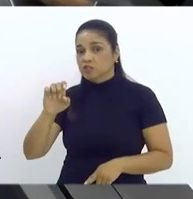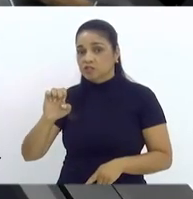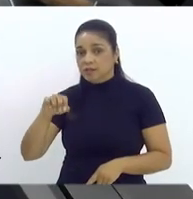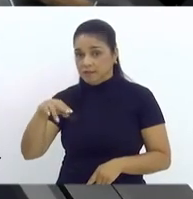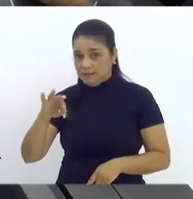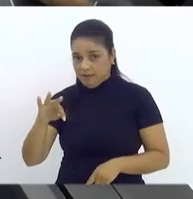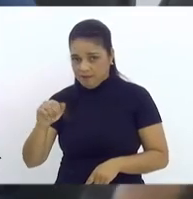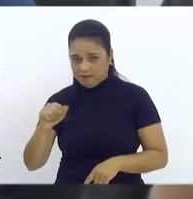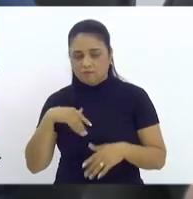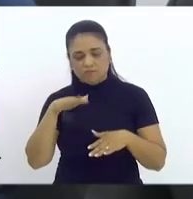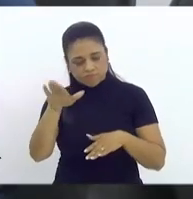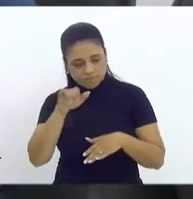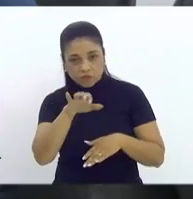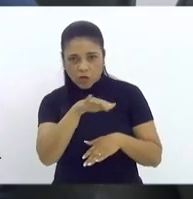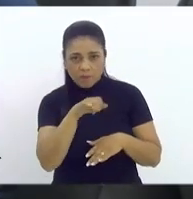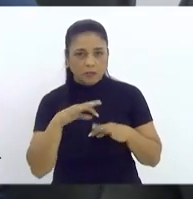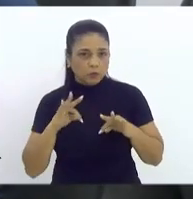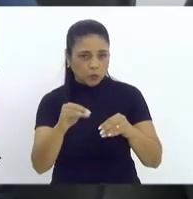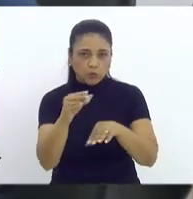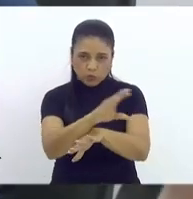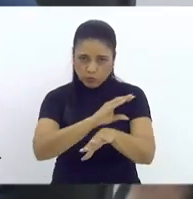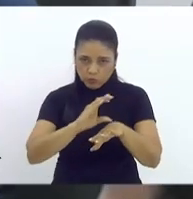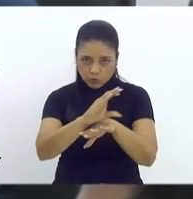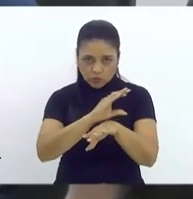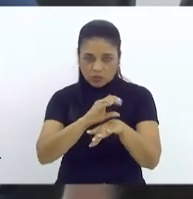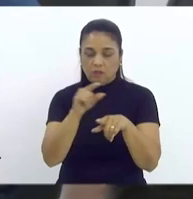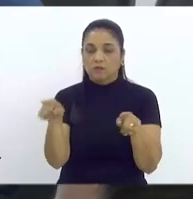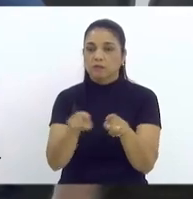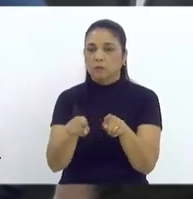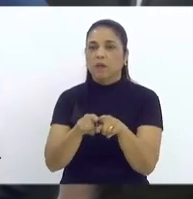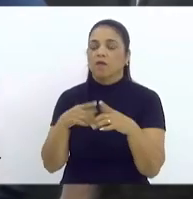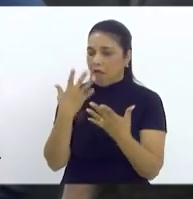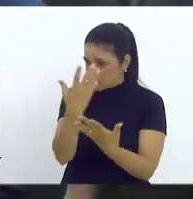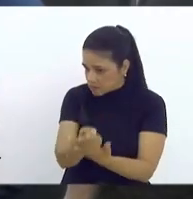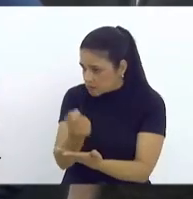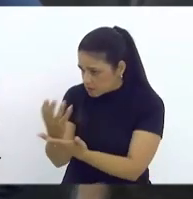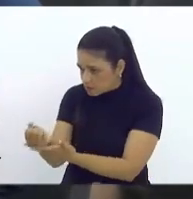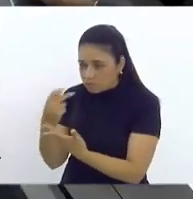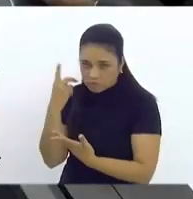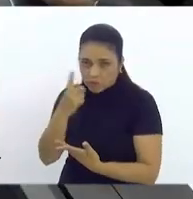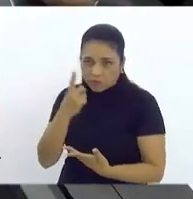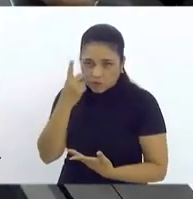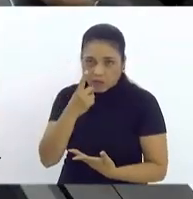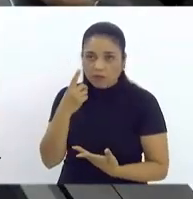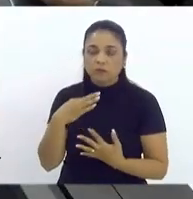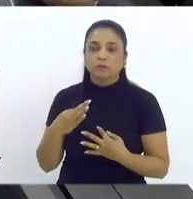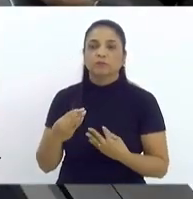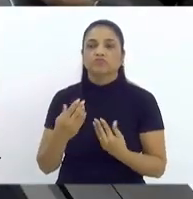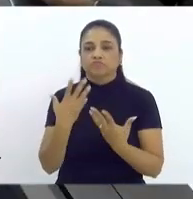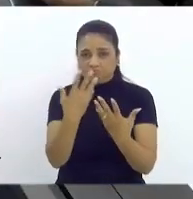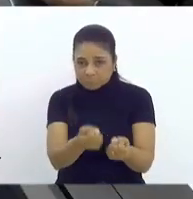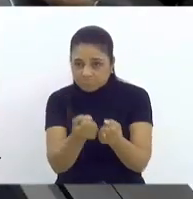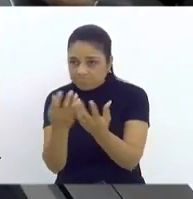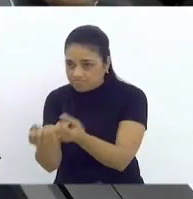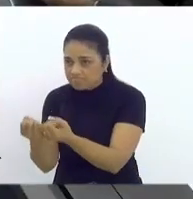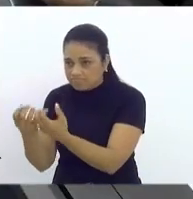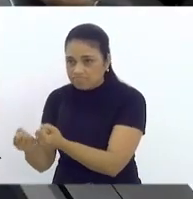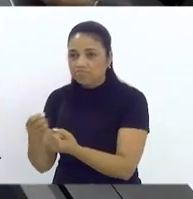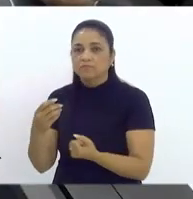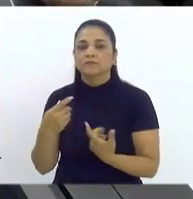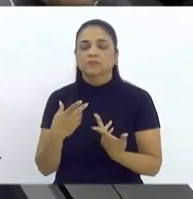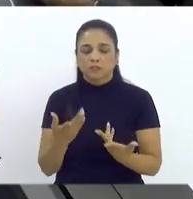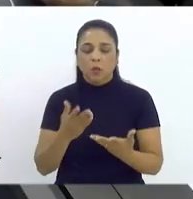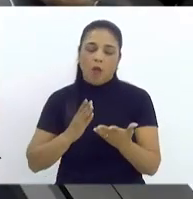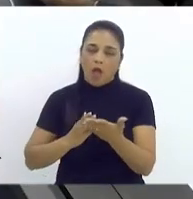Thiago, deputado Brazão. Favorável. Deputado Val. Favorável. Deputado Tandy. Favorável. Eu favorável por unanimidade, aprovado,